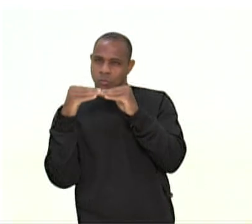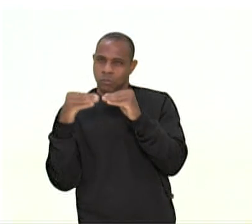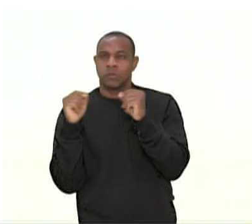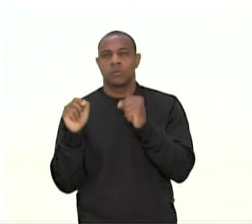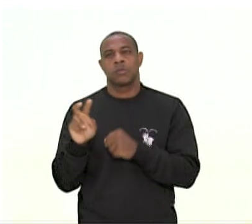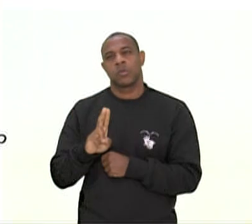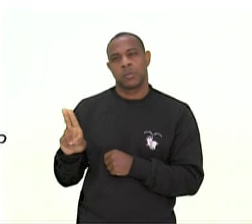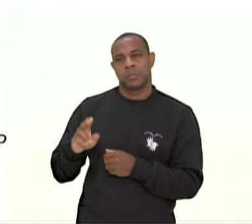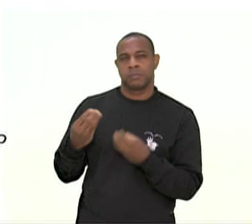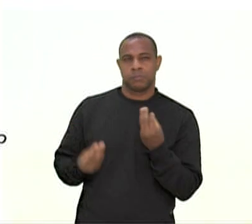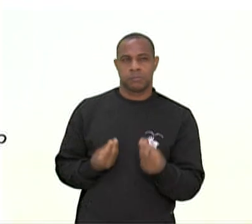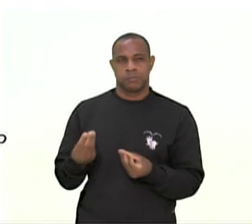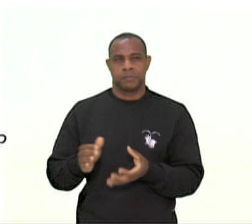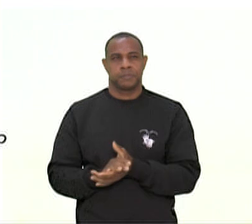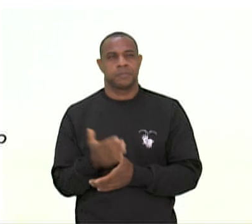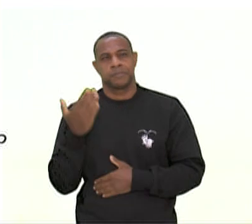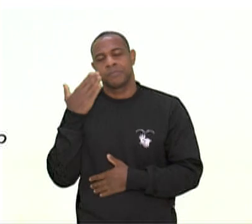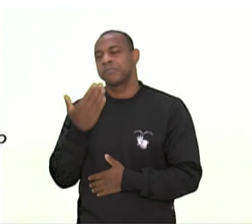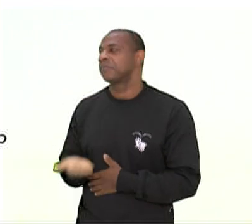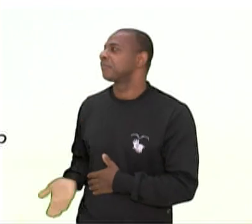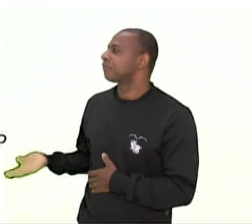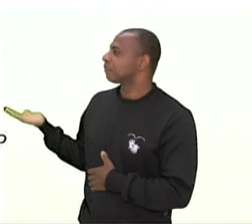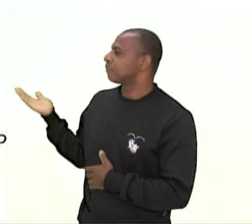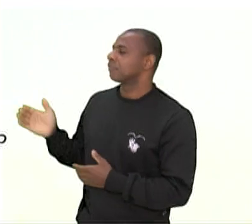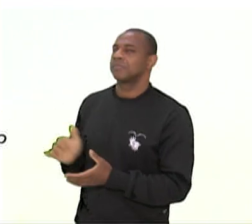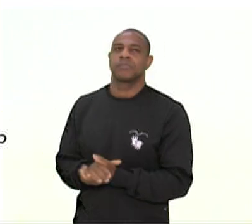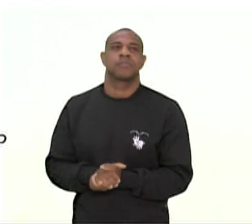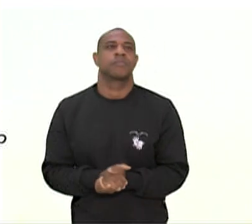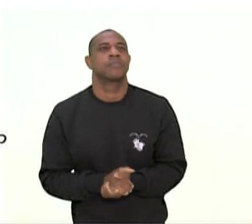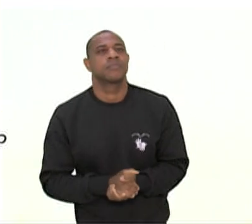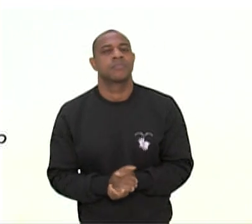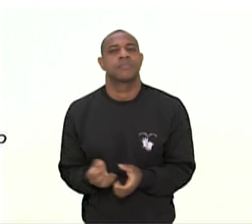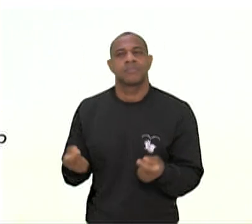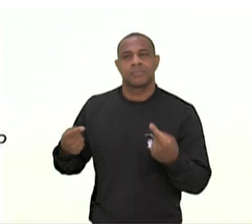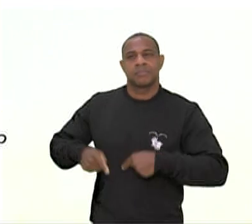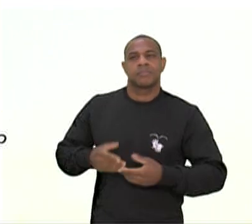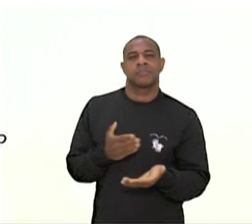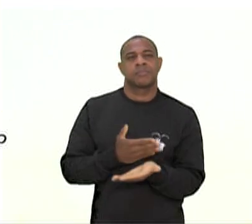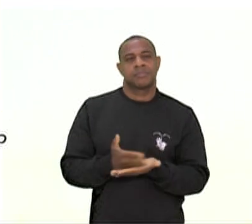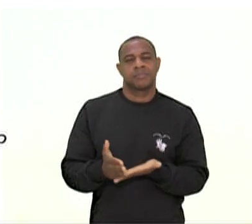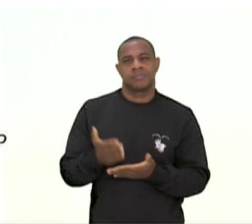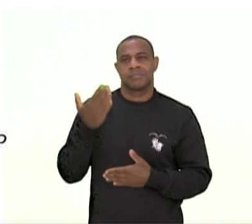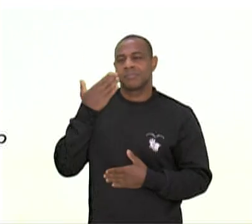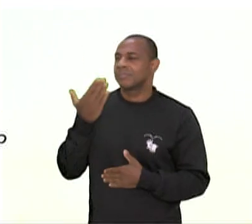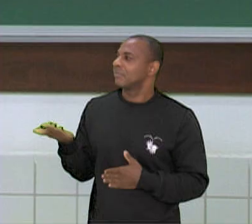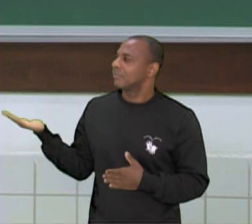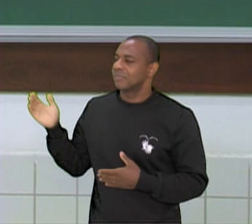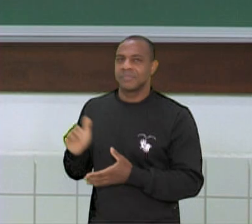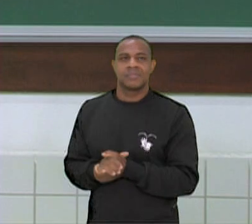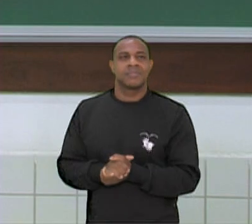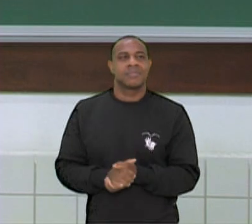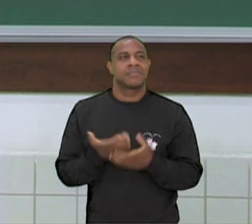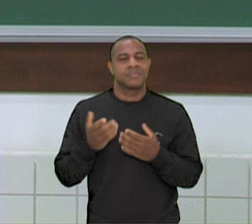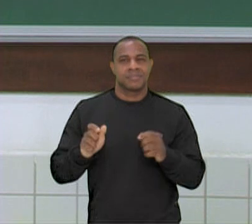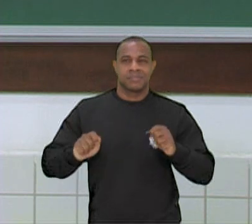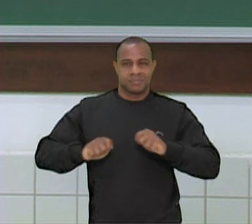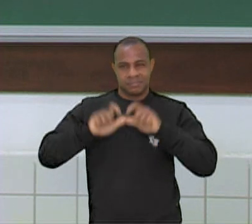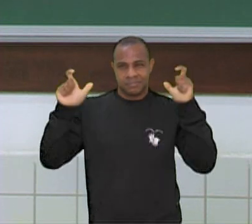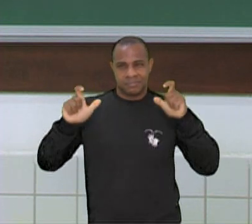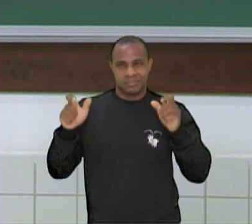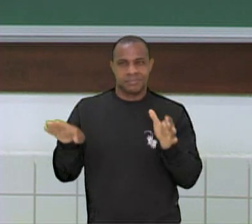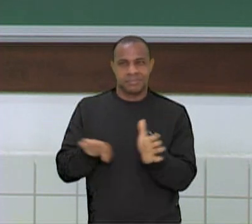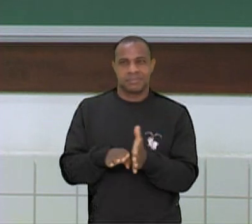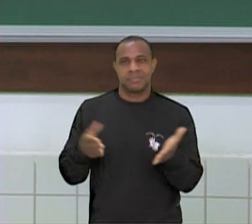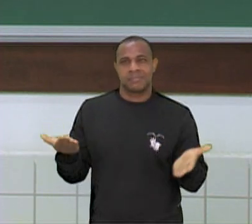concordância nominal. Seguindo, começamos com quiz, como toda aula, esquentando aí, eu quero que você fique ligado, se você está chegando